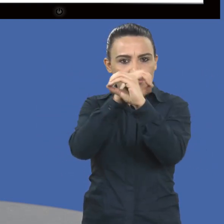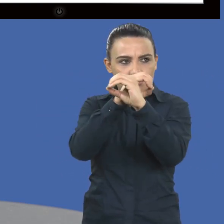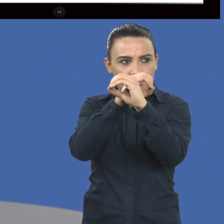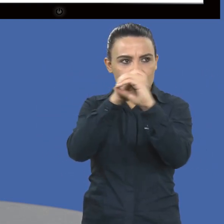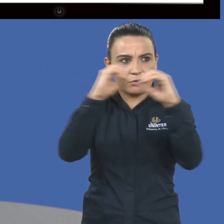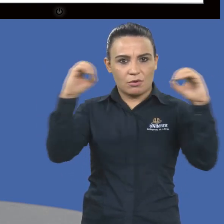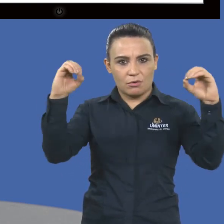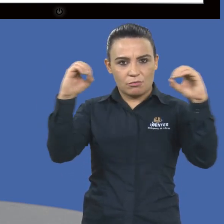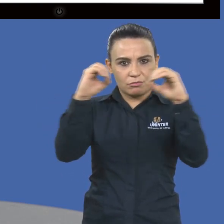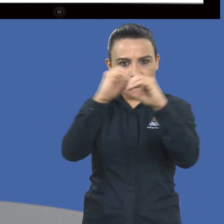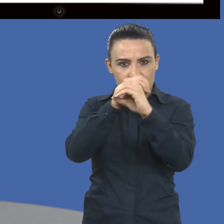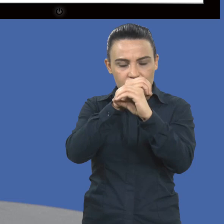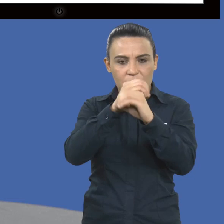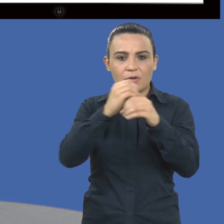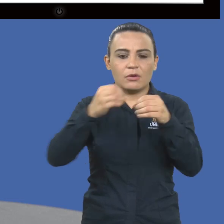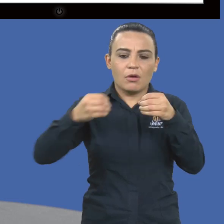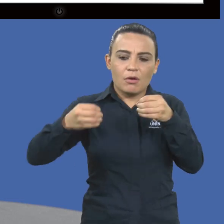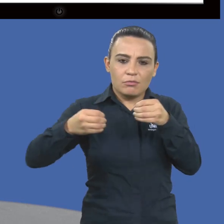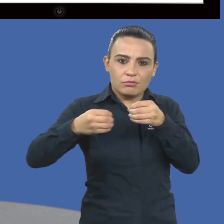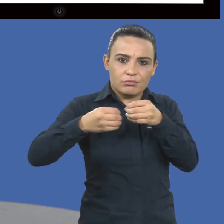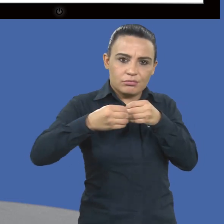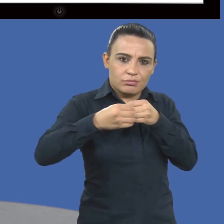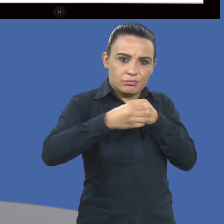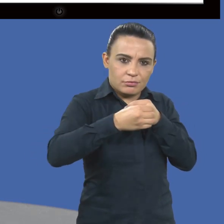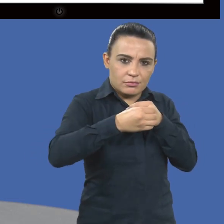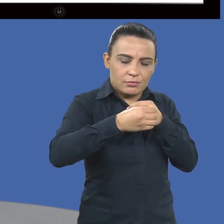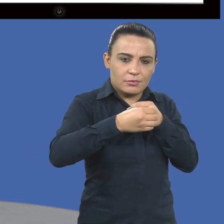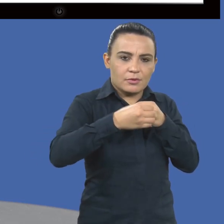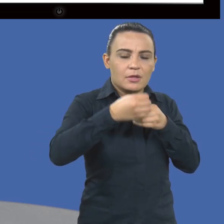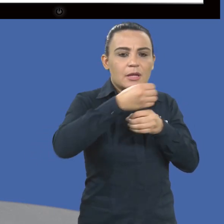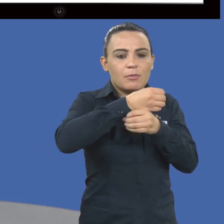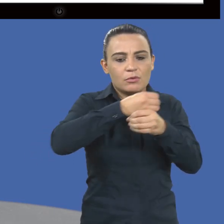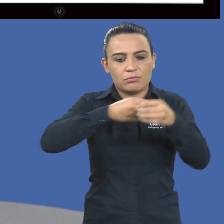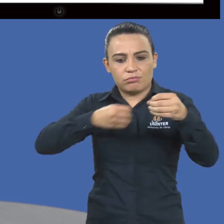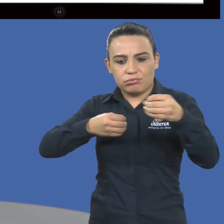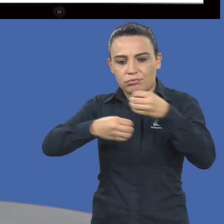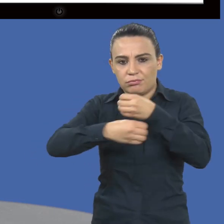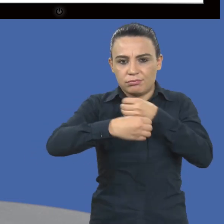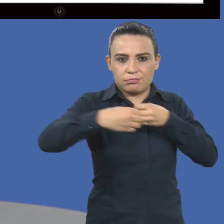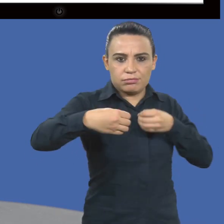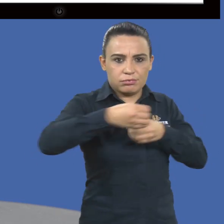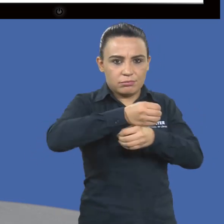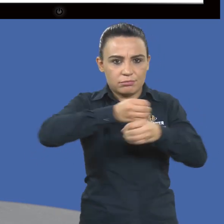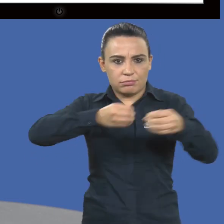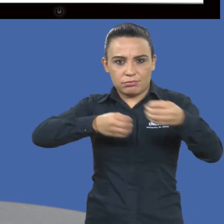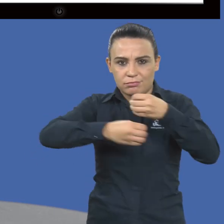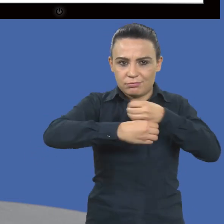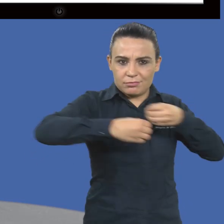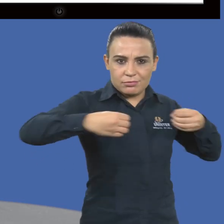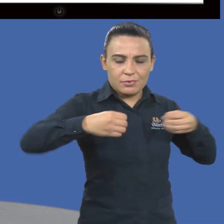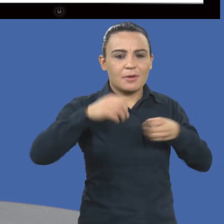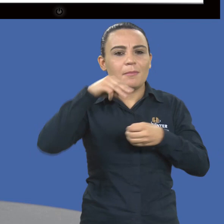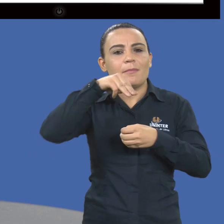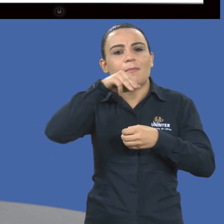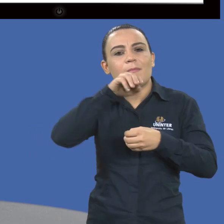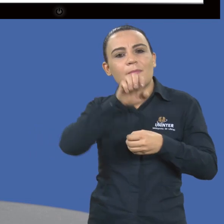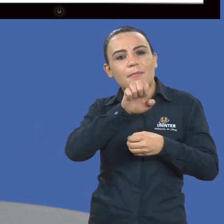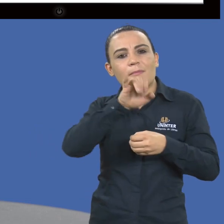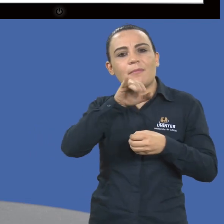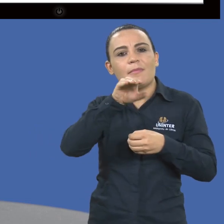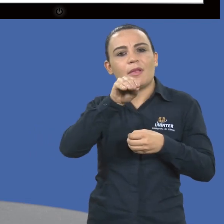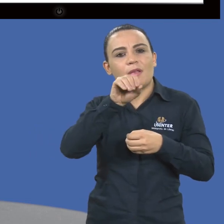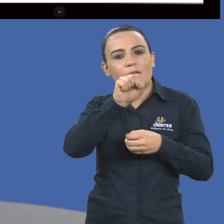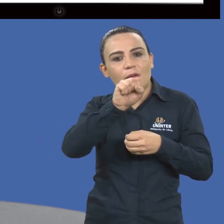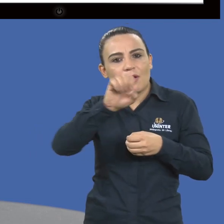célula. E essa célula, depois na meiose 2, vai dar 2 células com um cromossomo